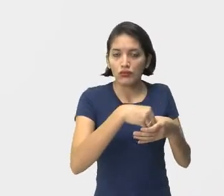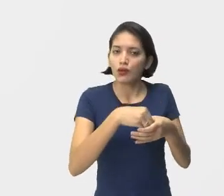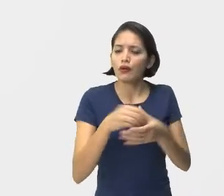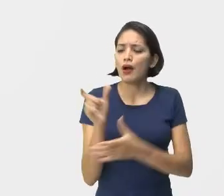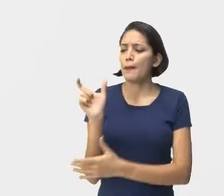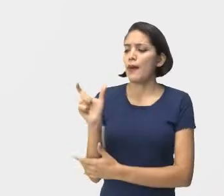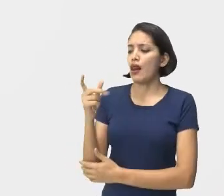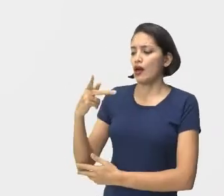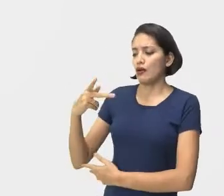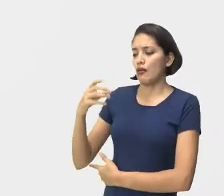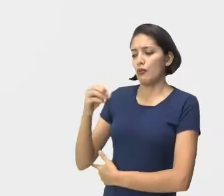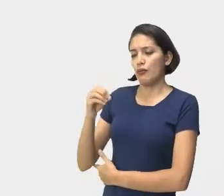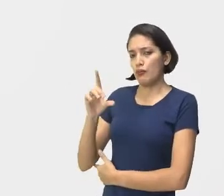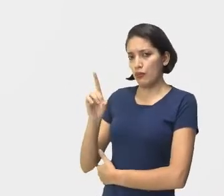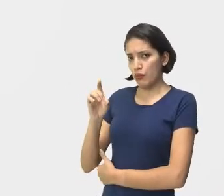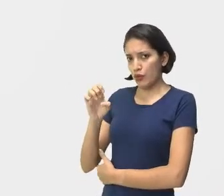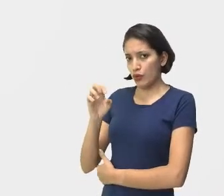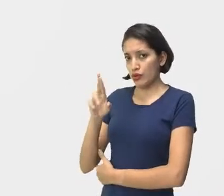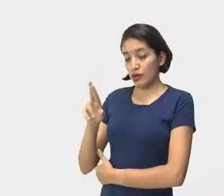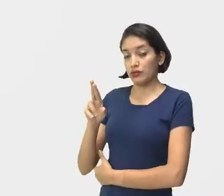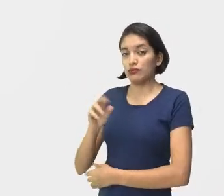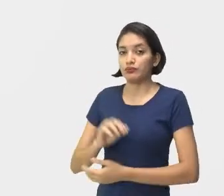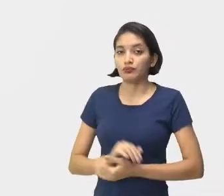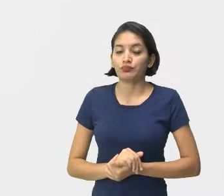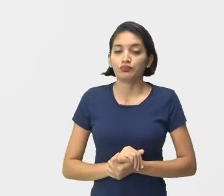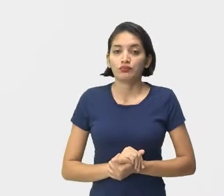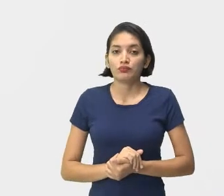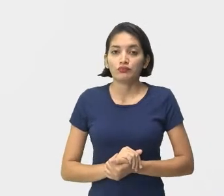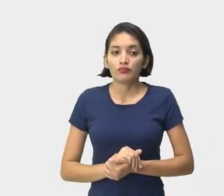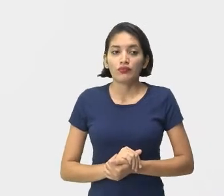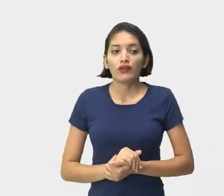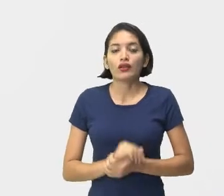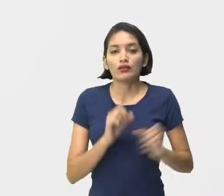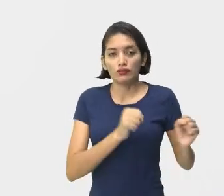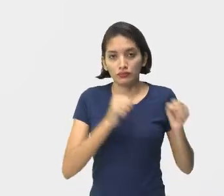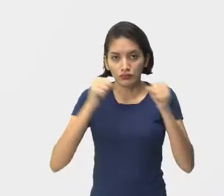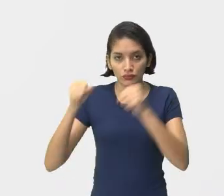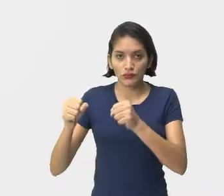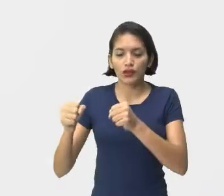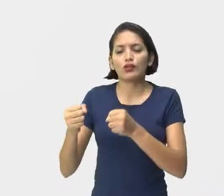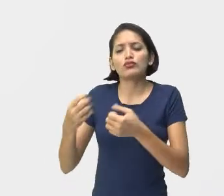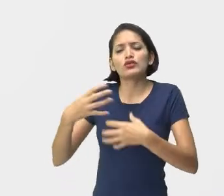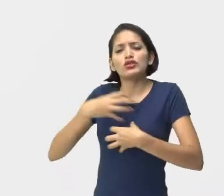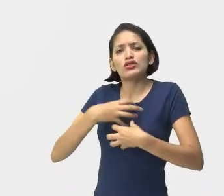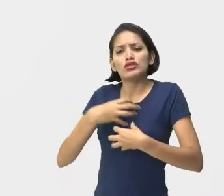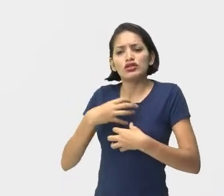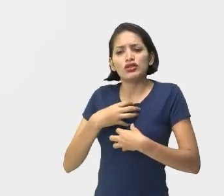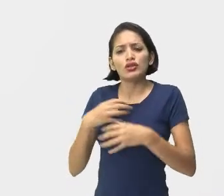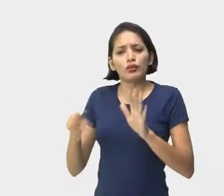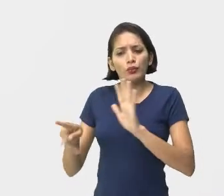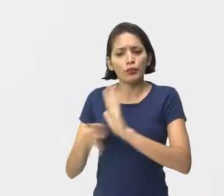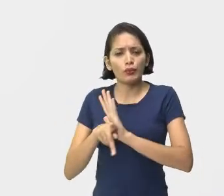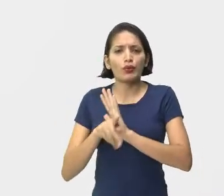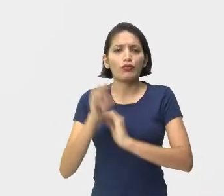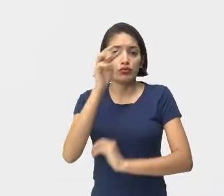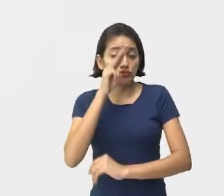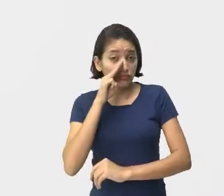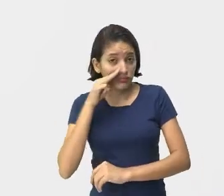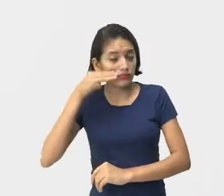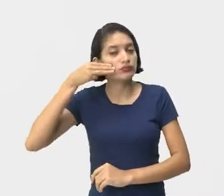né? Então, nesse sentido restrito, mas marxista, ele foi mostrando, né, na